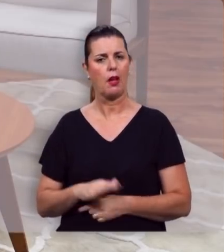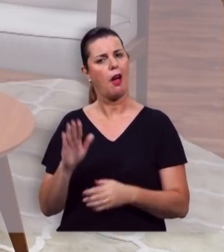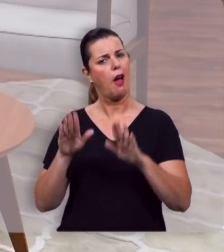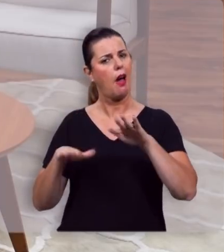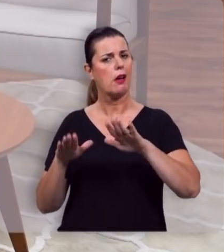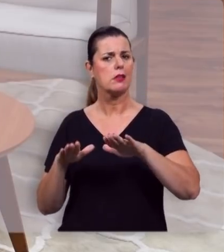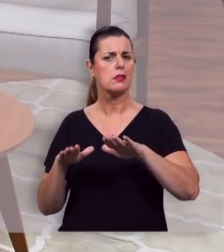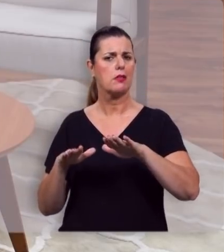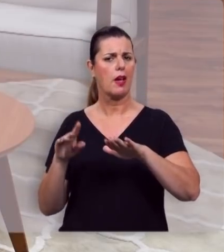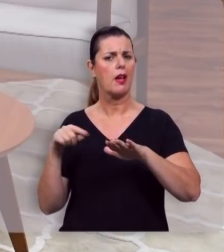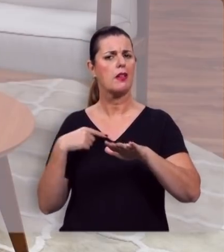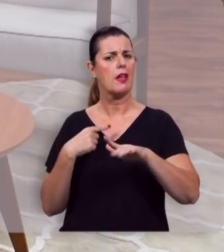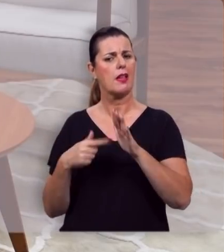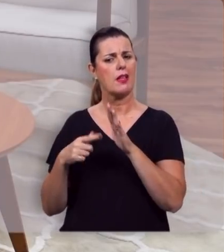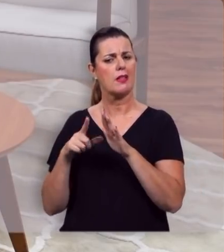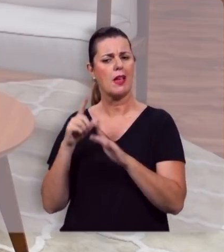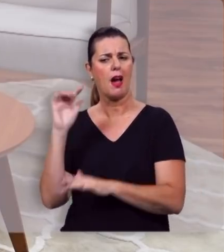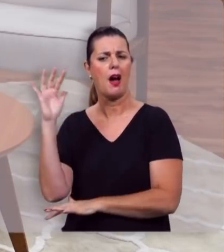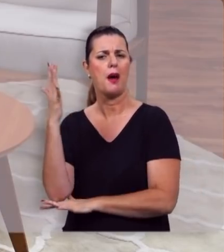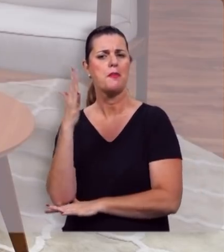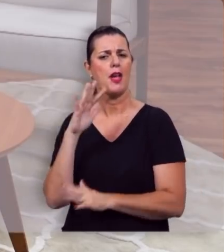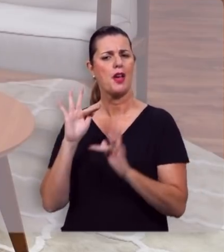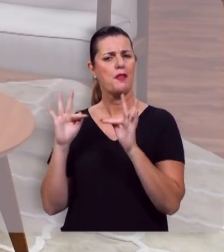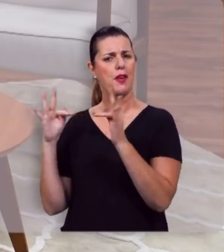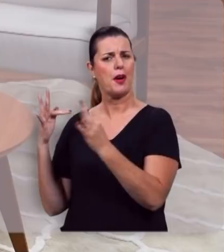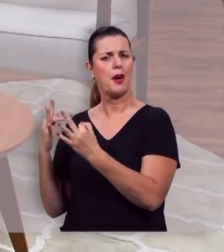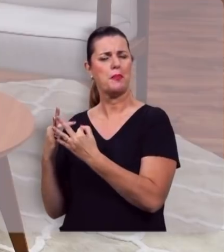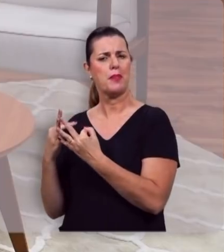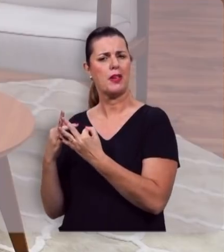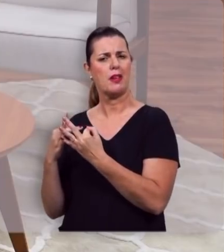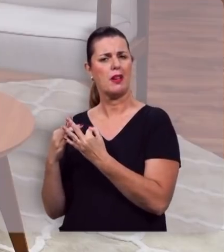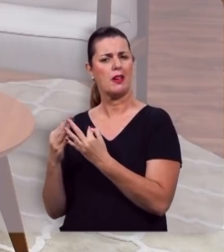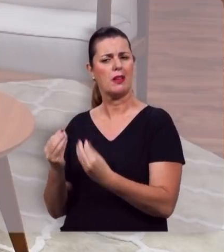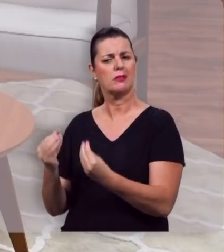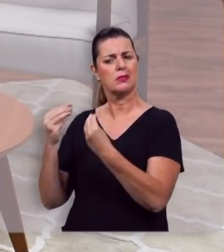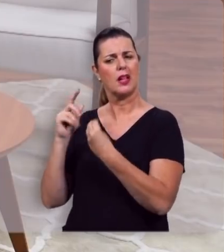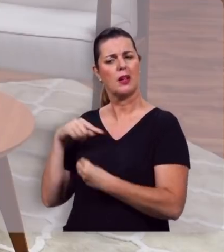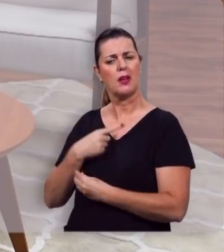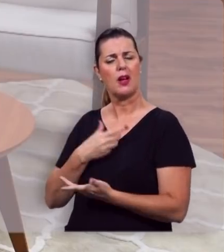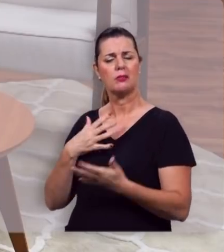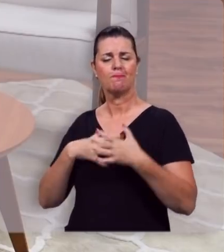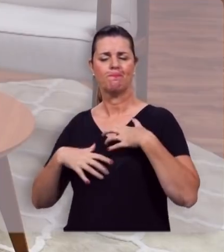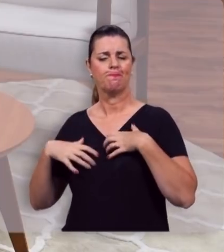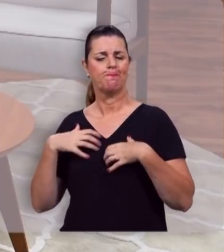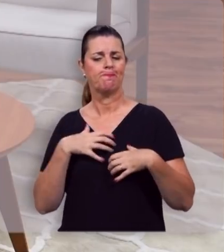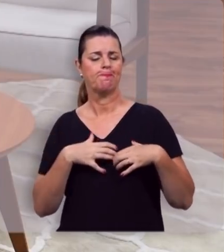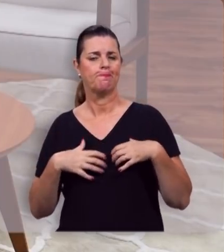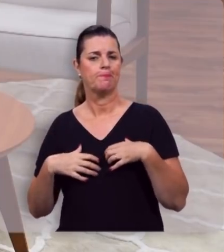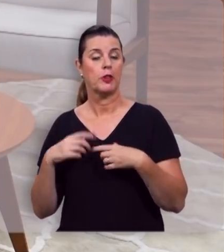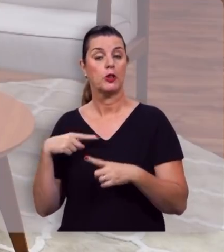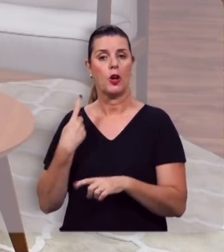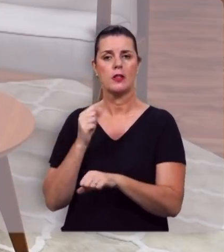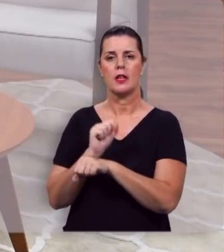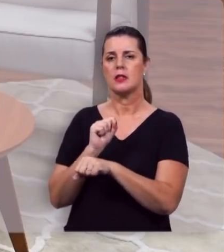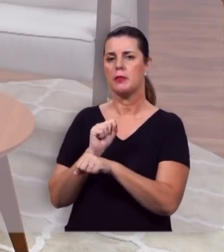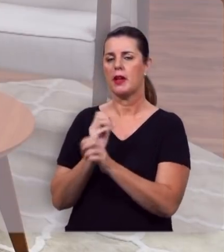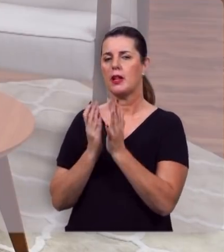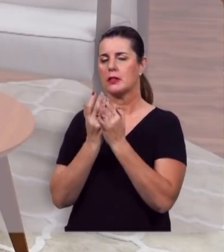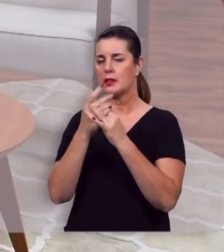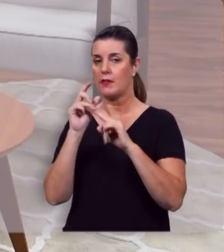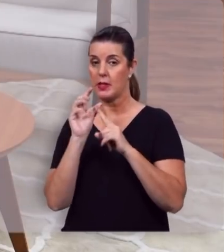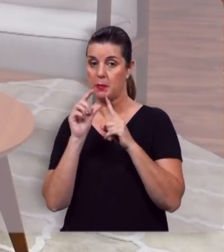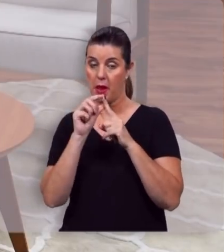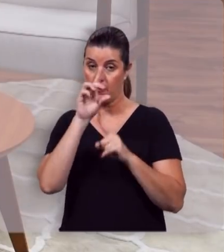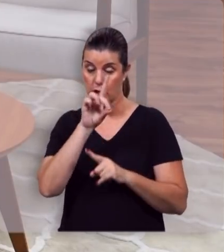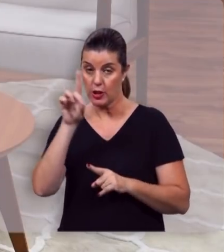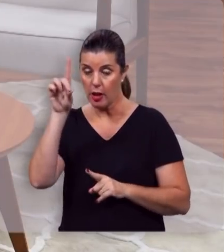Muitas vezes, esse ambiente da família traz para nós algumas inquietações e nós esperamos que por meio da palavra